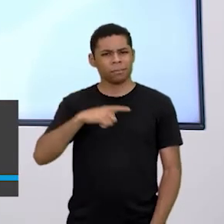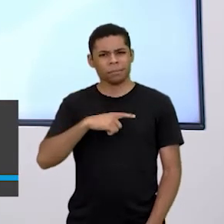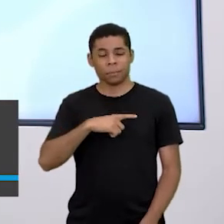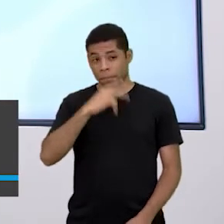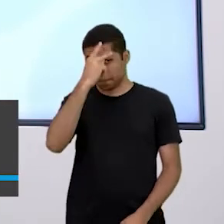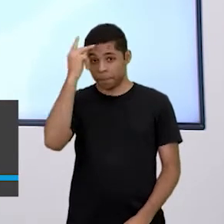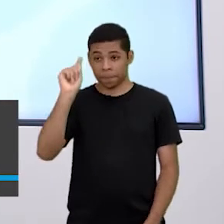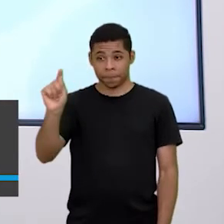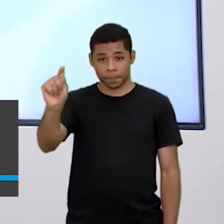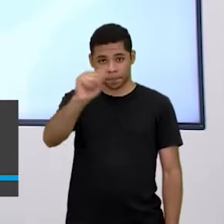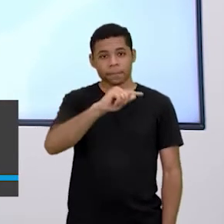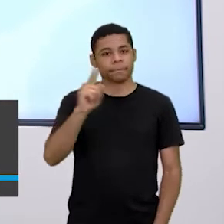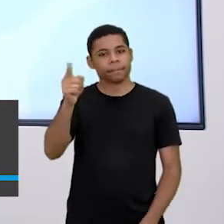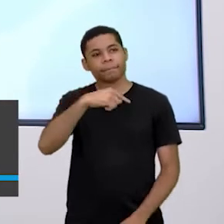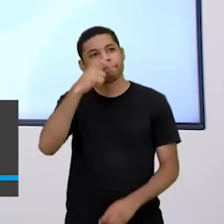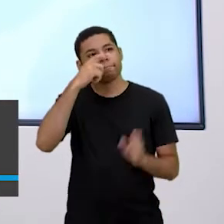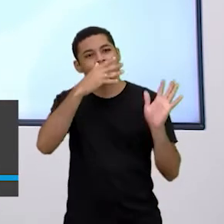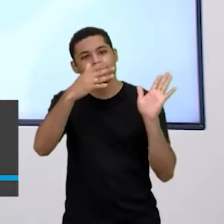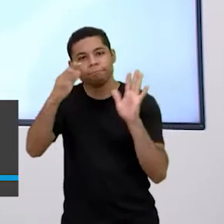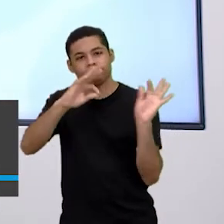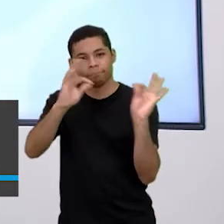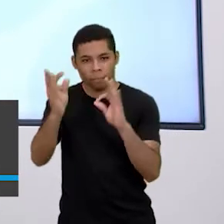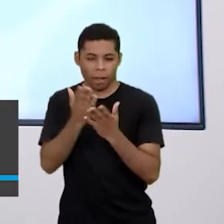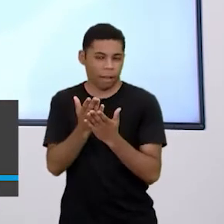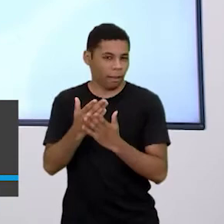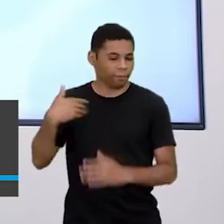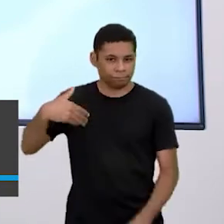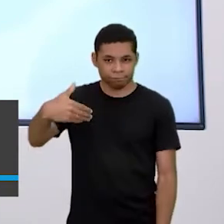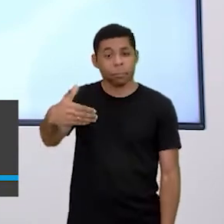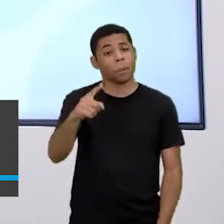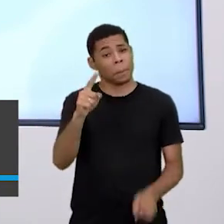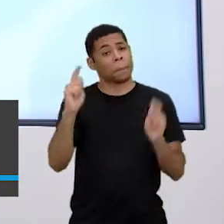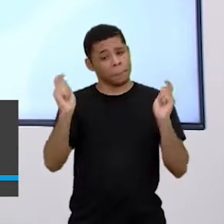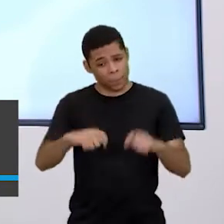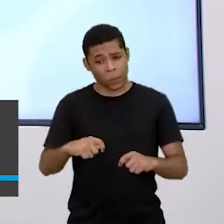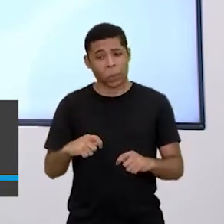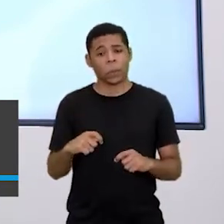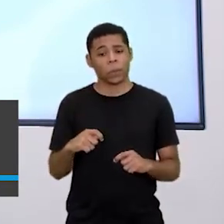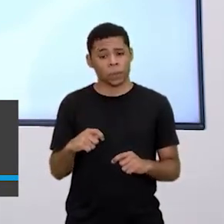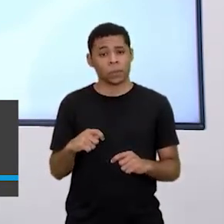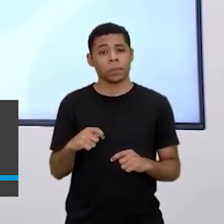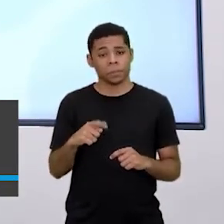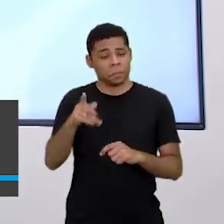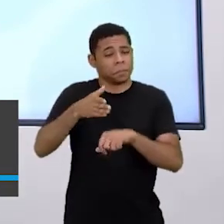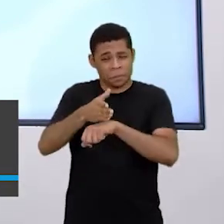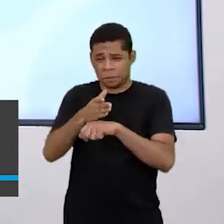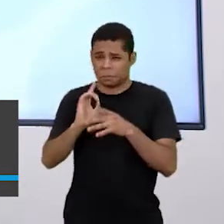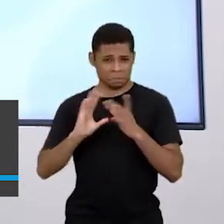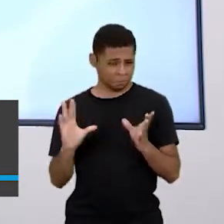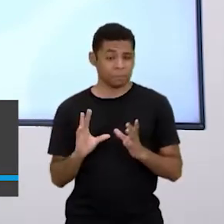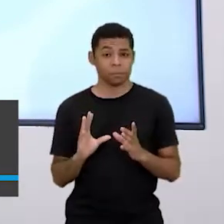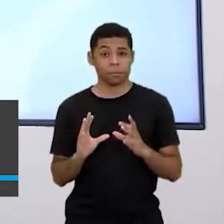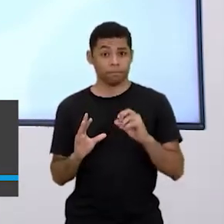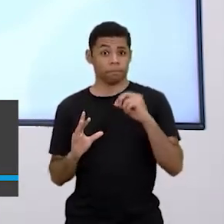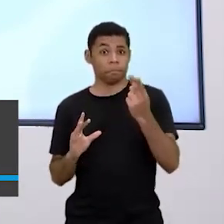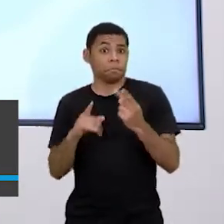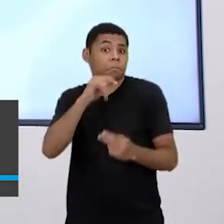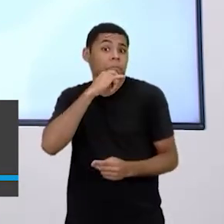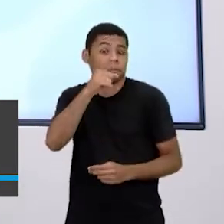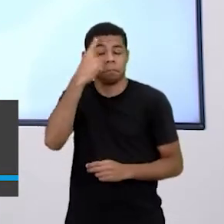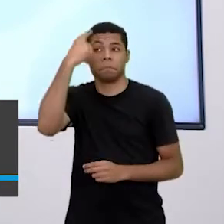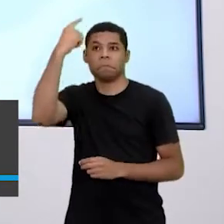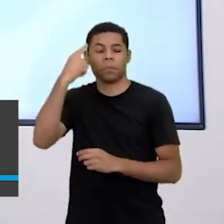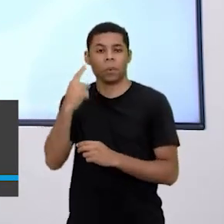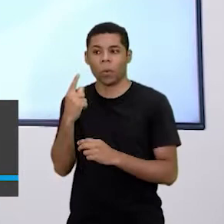aí que acompanha as nossas aulas aqui e vocês podem também participar e trazer as suas criações